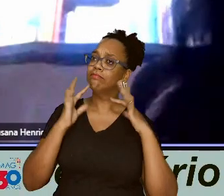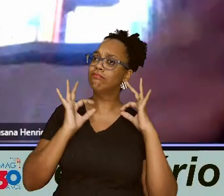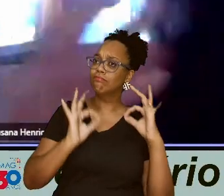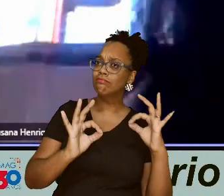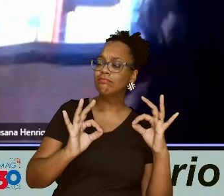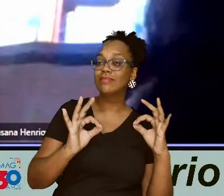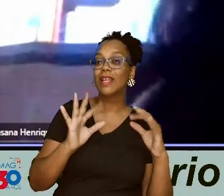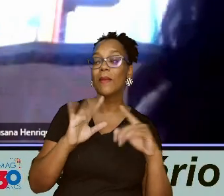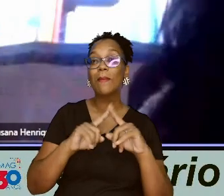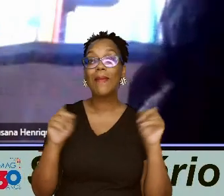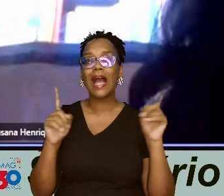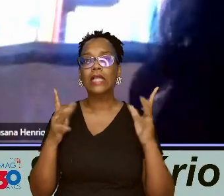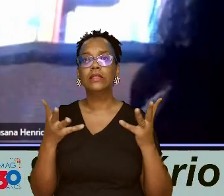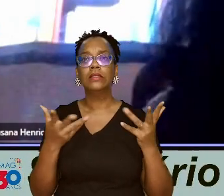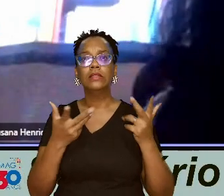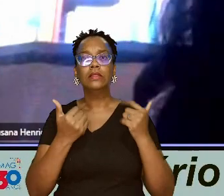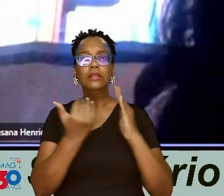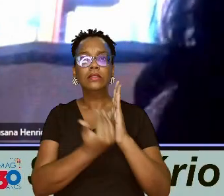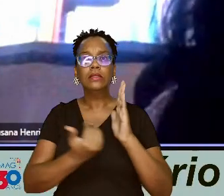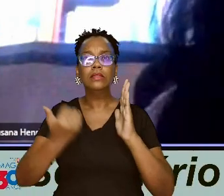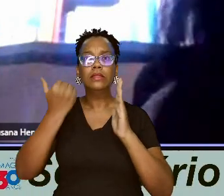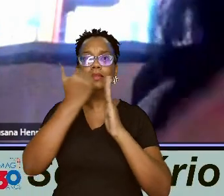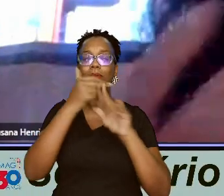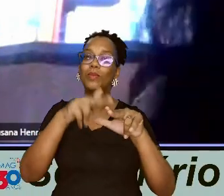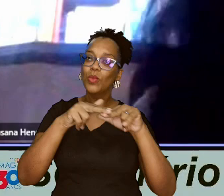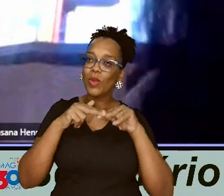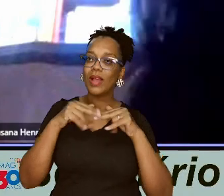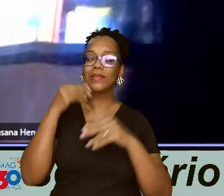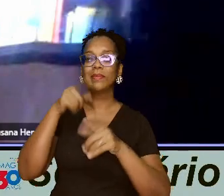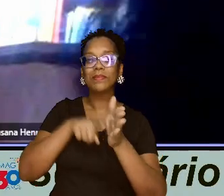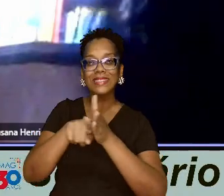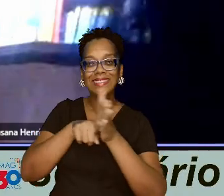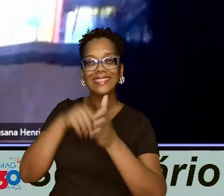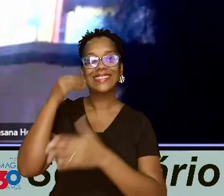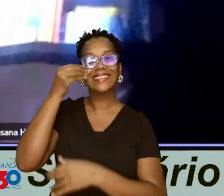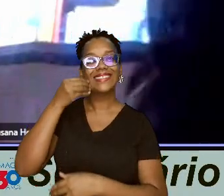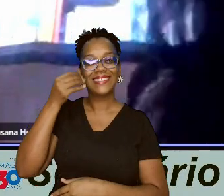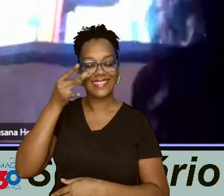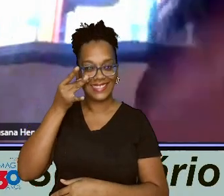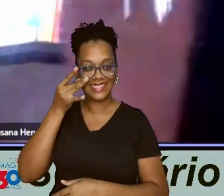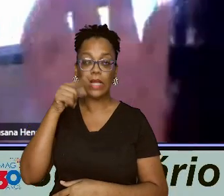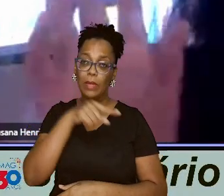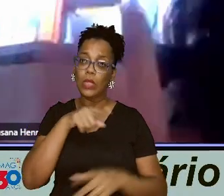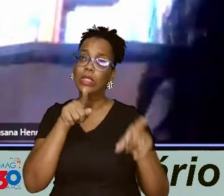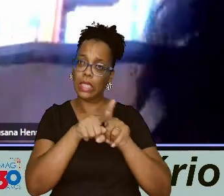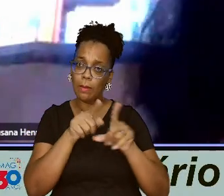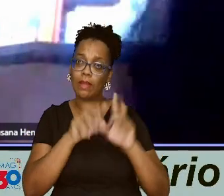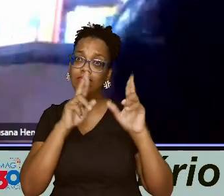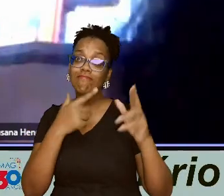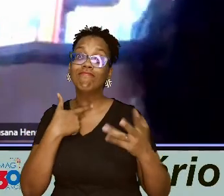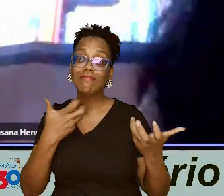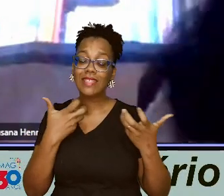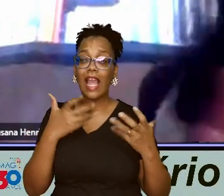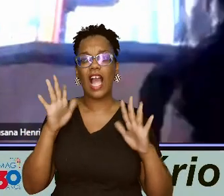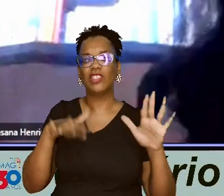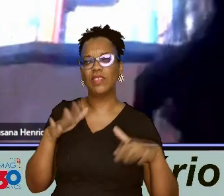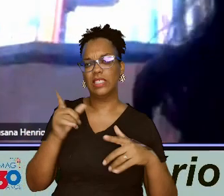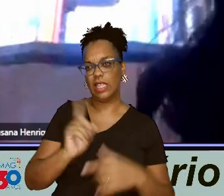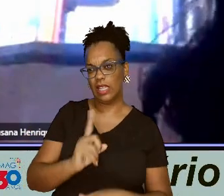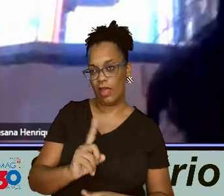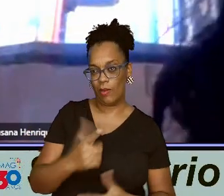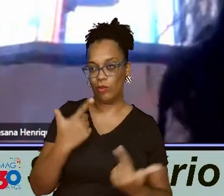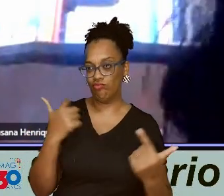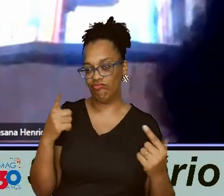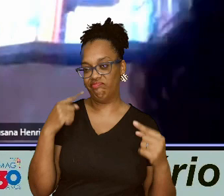mas elas se qualificam pela pesquisa empírica, porque é aquilo também que a gente estava esperando. Às vezes a gente nega a hipótese, mas muitas